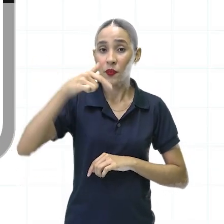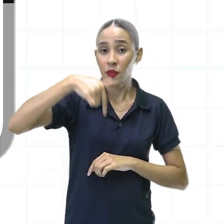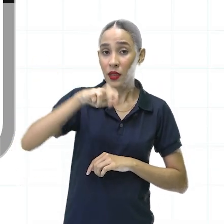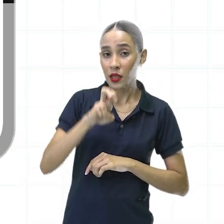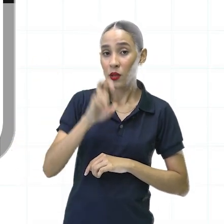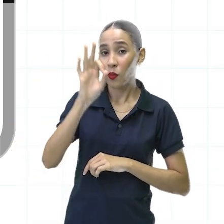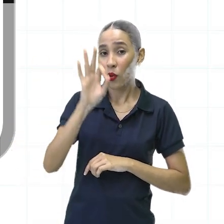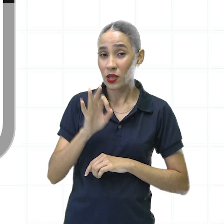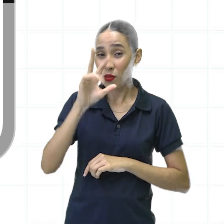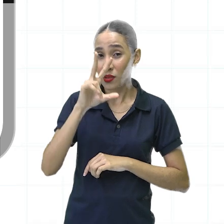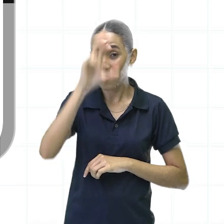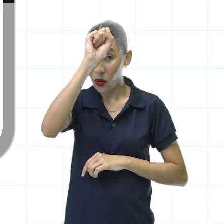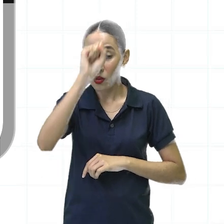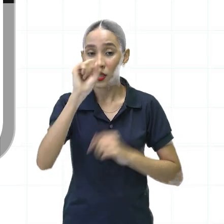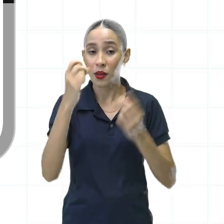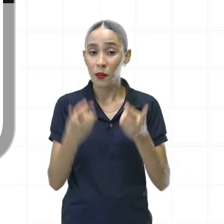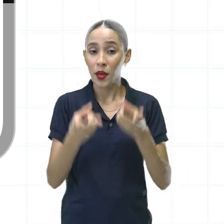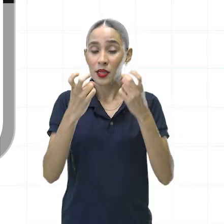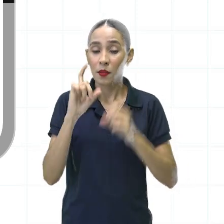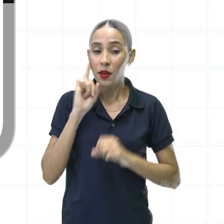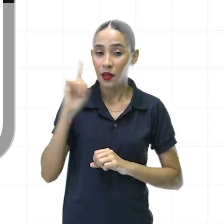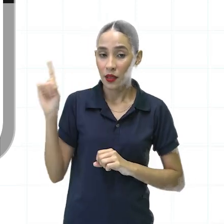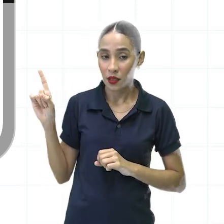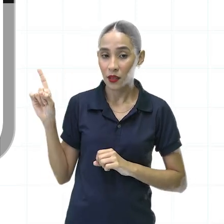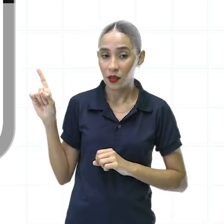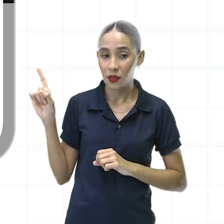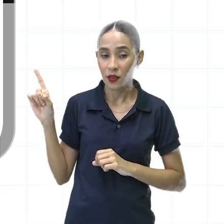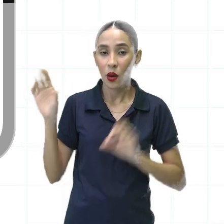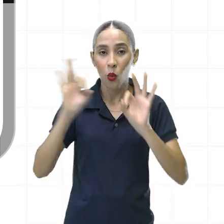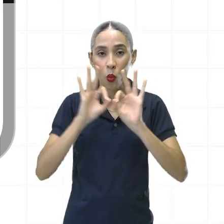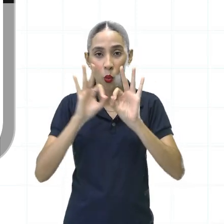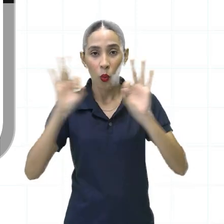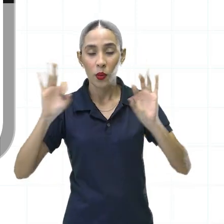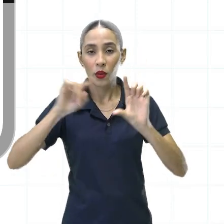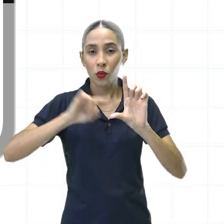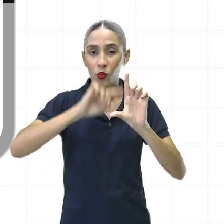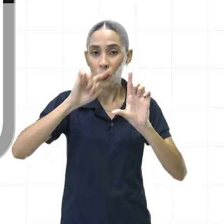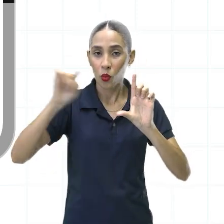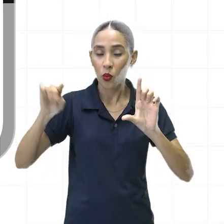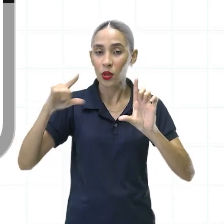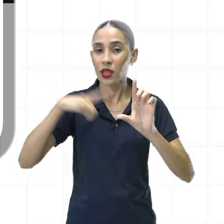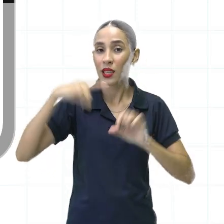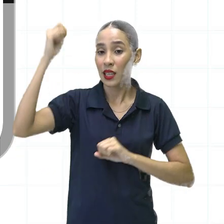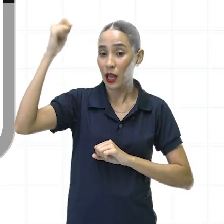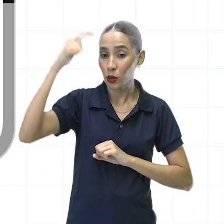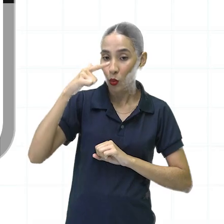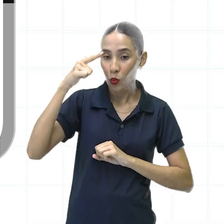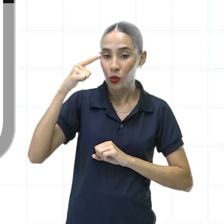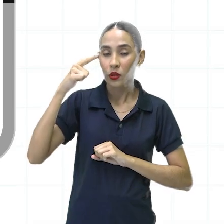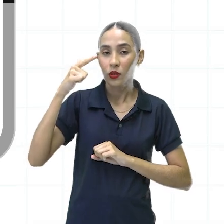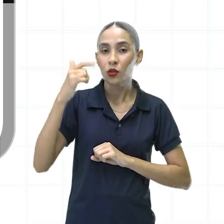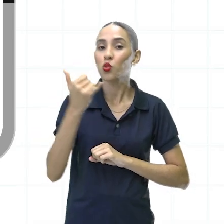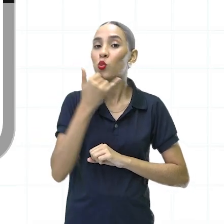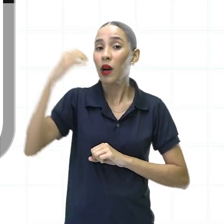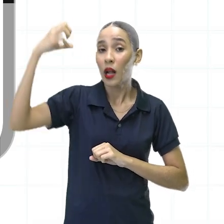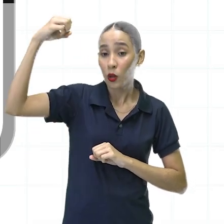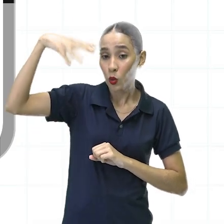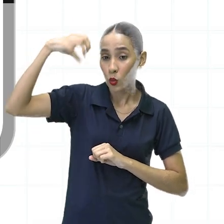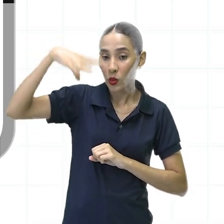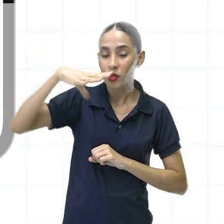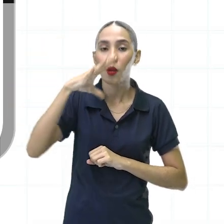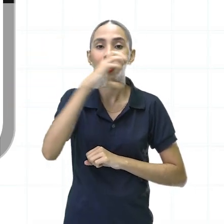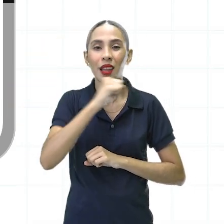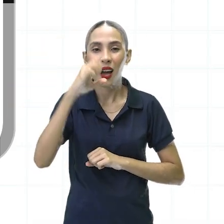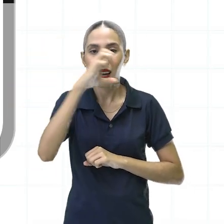75% de intensidade. Veja que aí, nesse comprimento de onda, a gente tem a luz laranja, certo? A gente